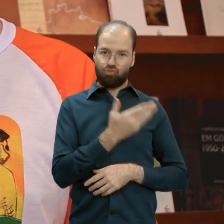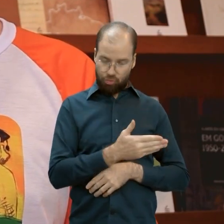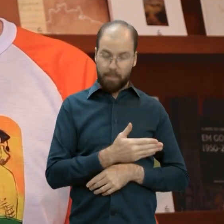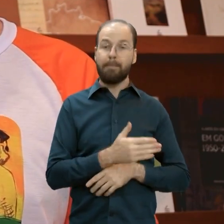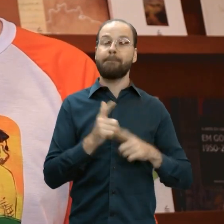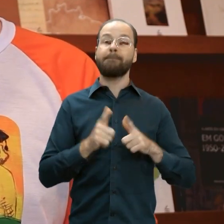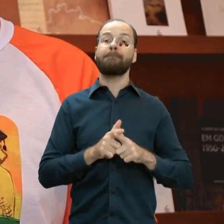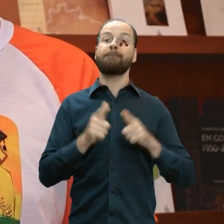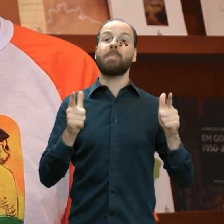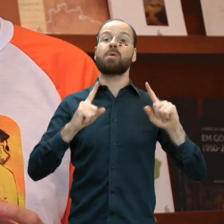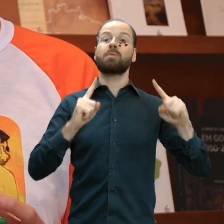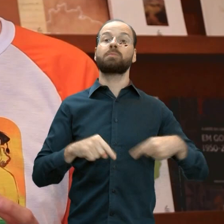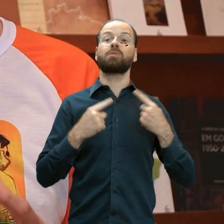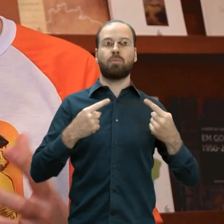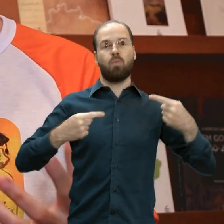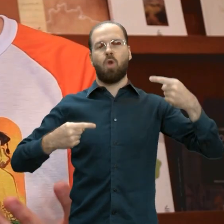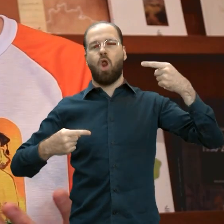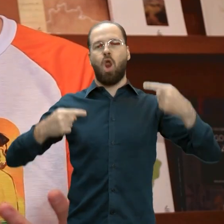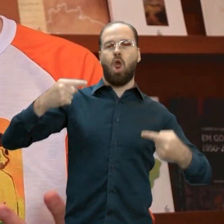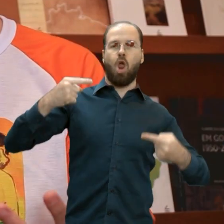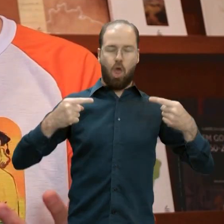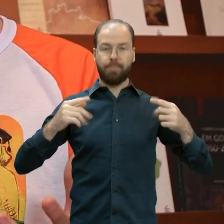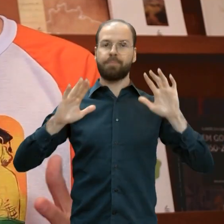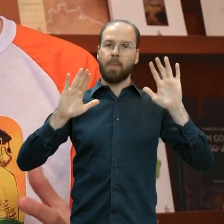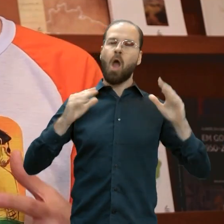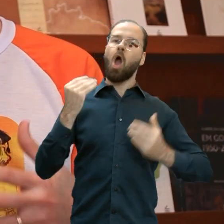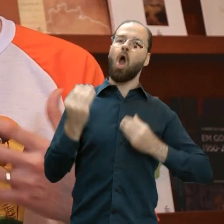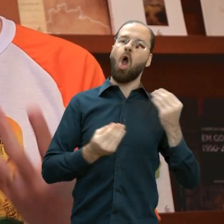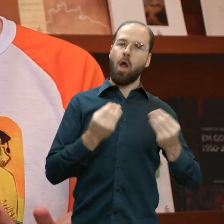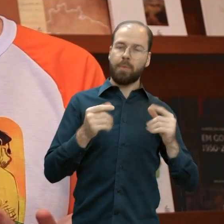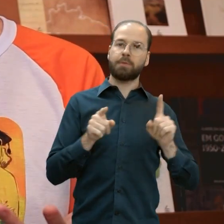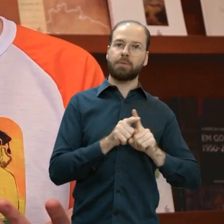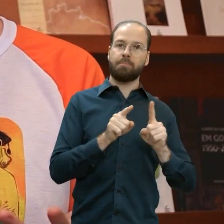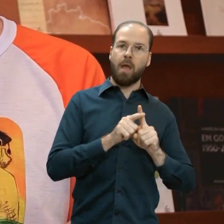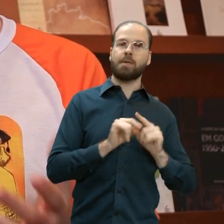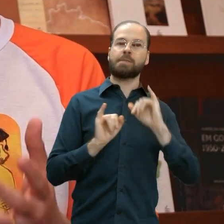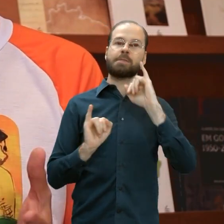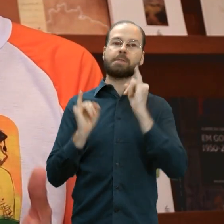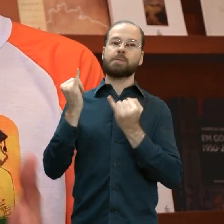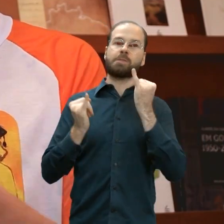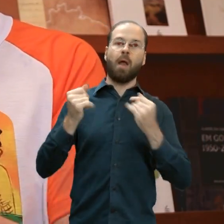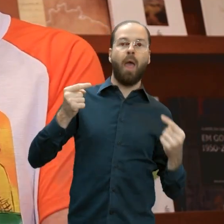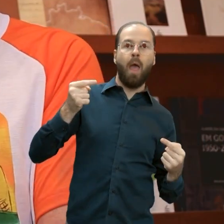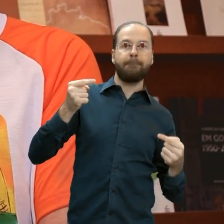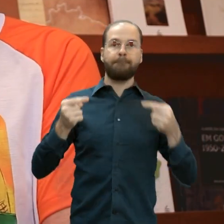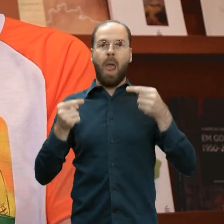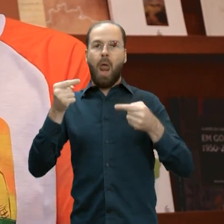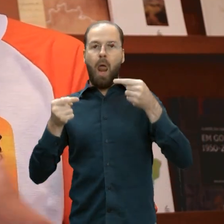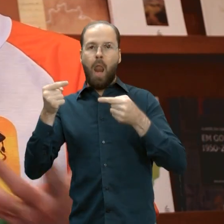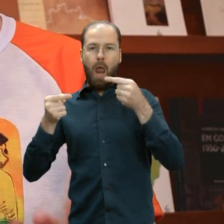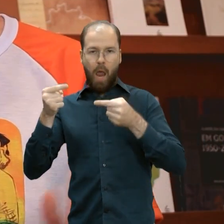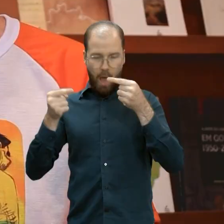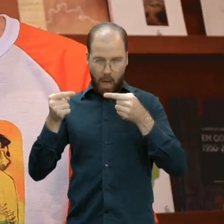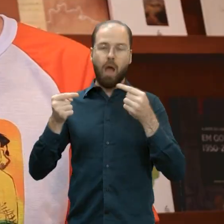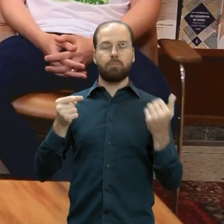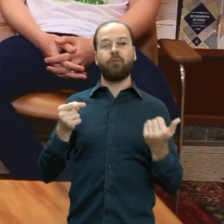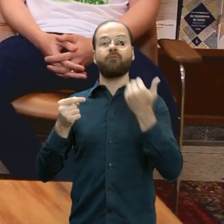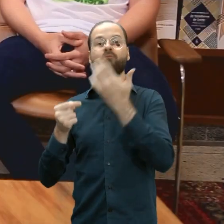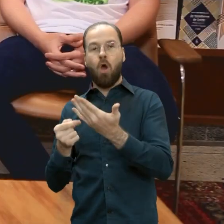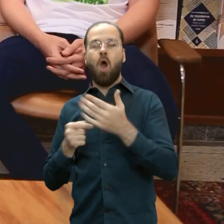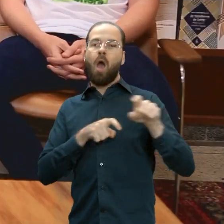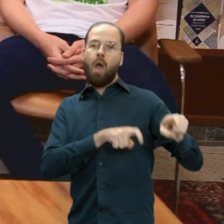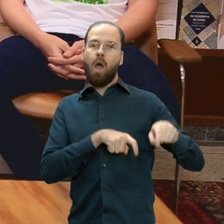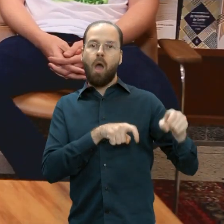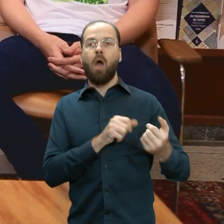desafio em termos competitivos. Como é que a gente entra também nesses setores industriais que vão além da produção primária do agronegócio. E